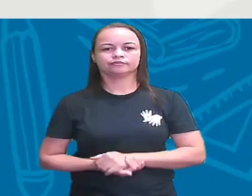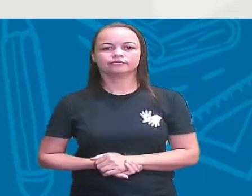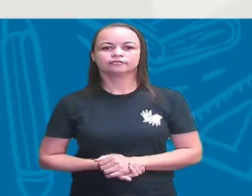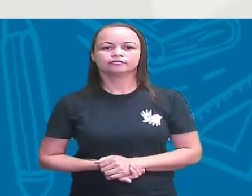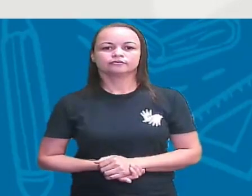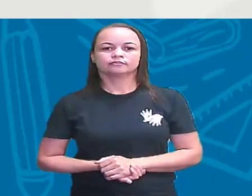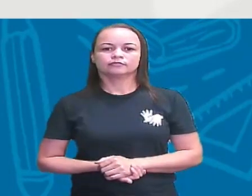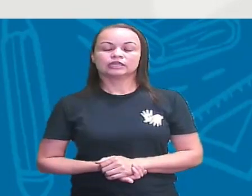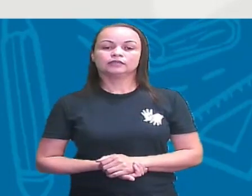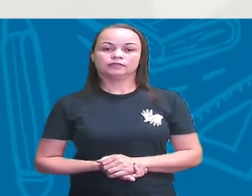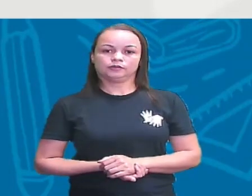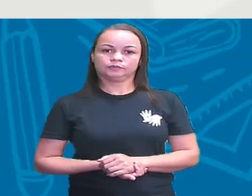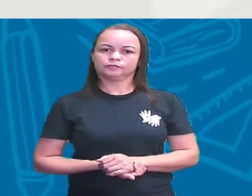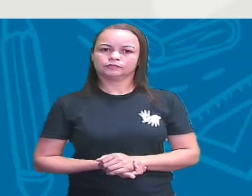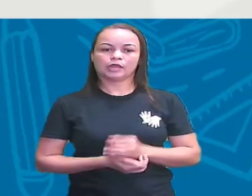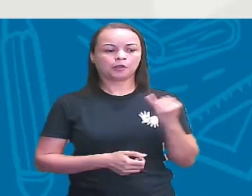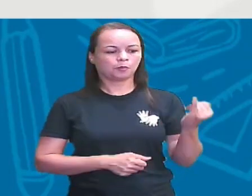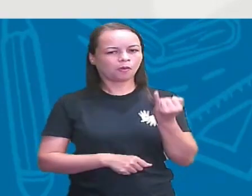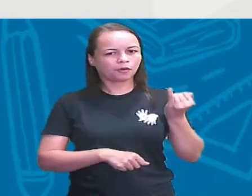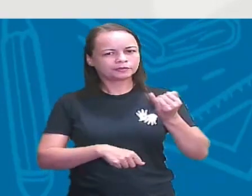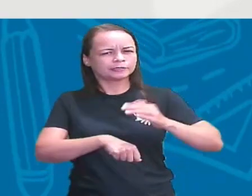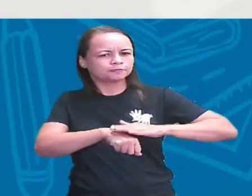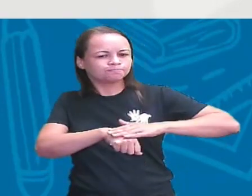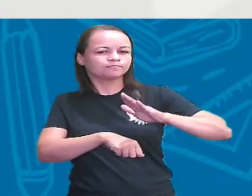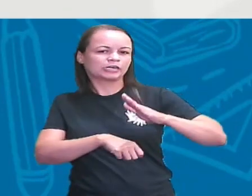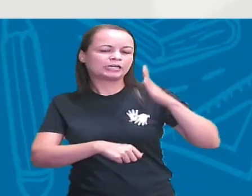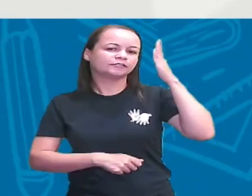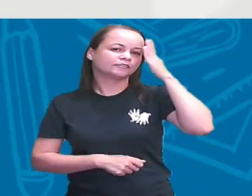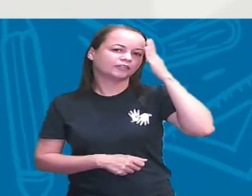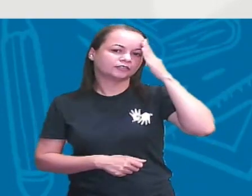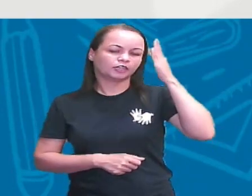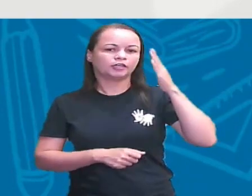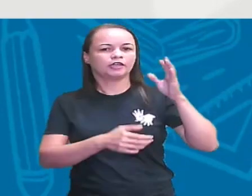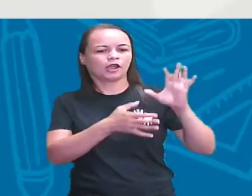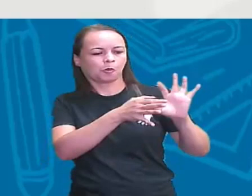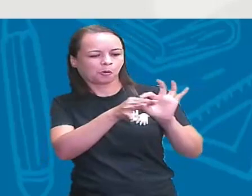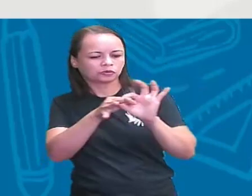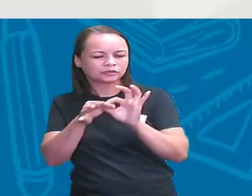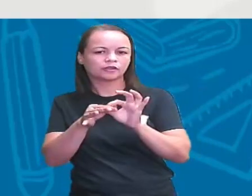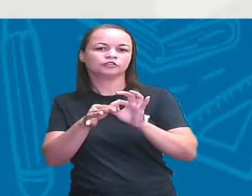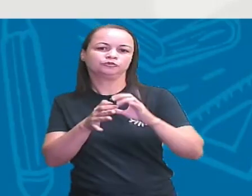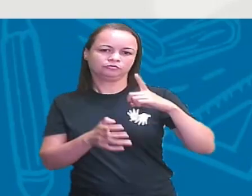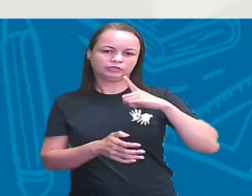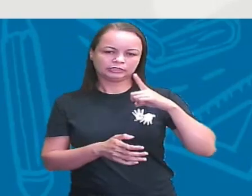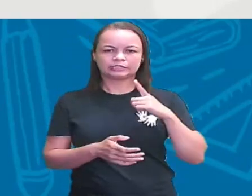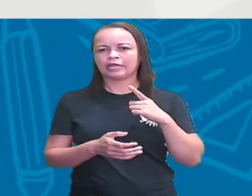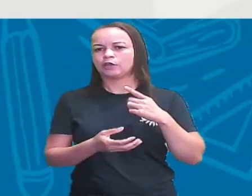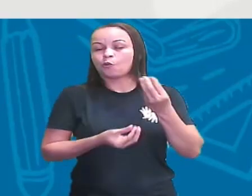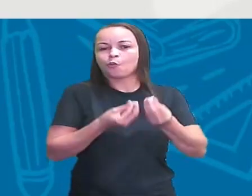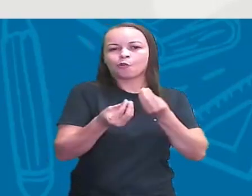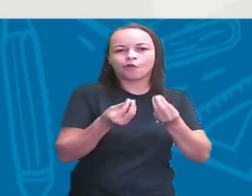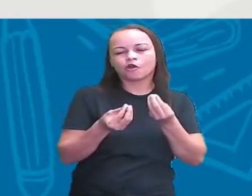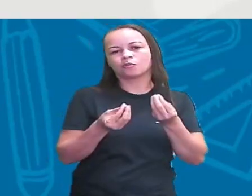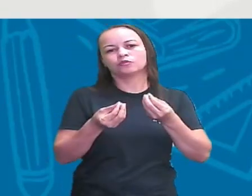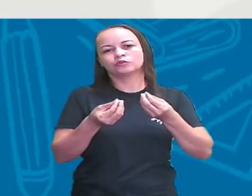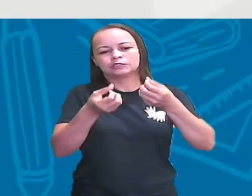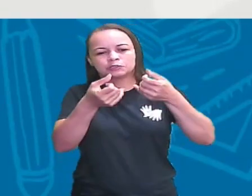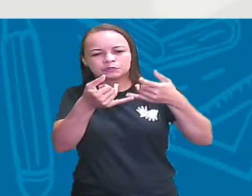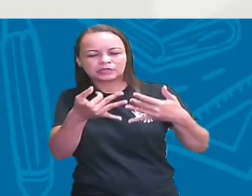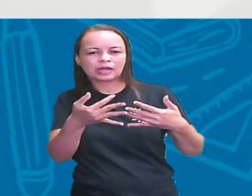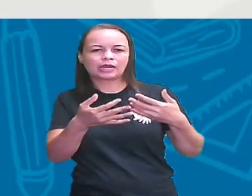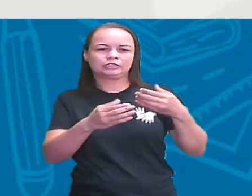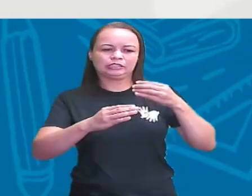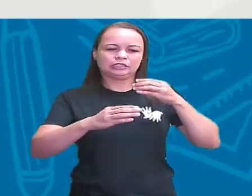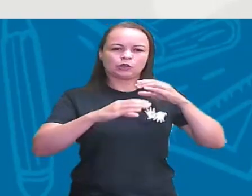é muito importante que a gente compreenda isso, que para cada contexto existe um jeito e uma maneira diferente de falar, de